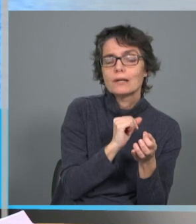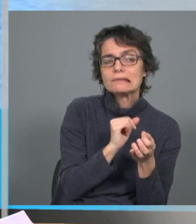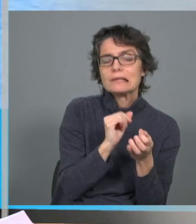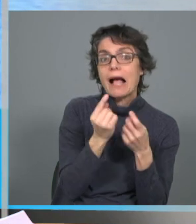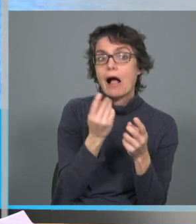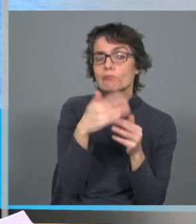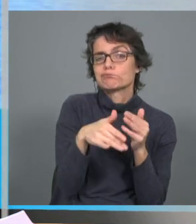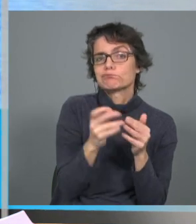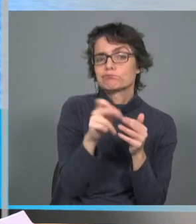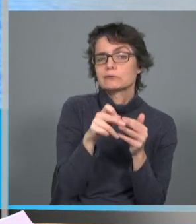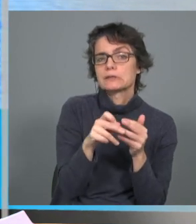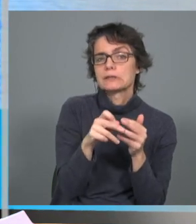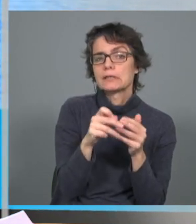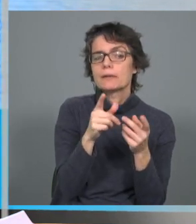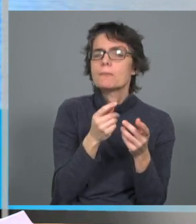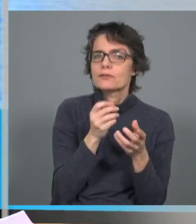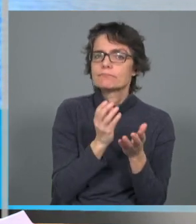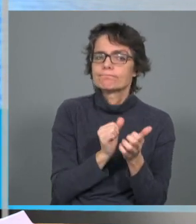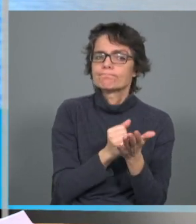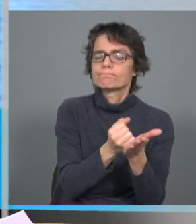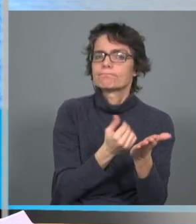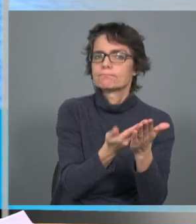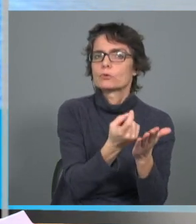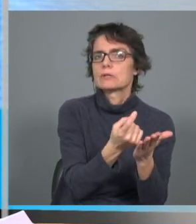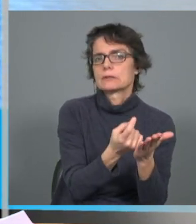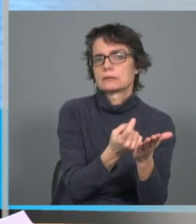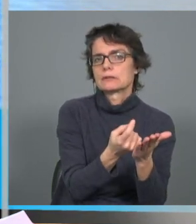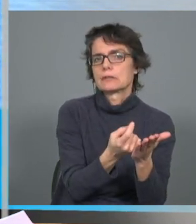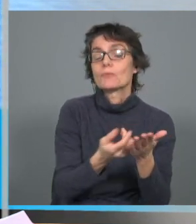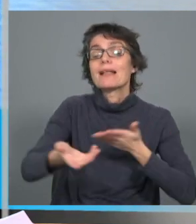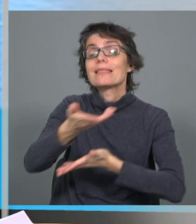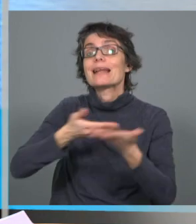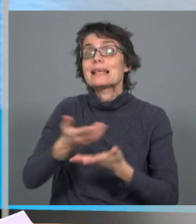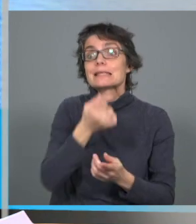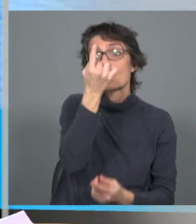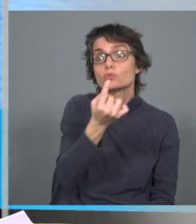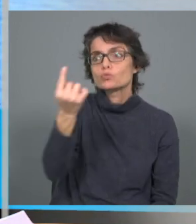da relação cotidiana com as pessoas, percebemos que é onde é preciso estar